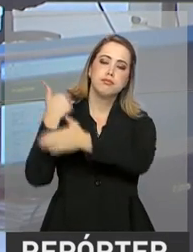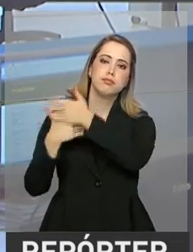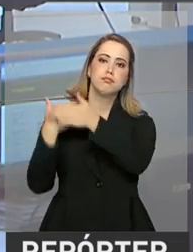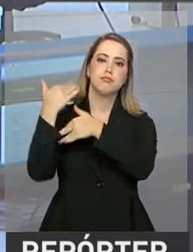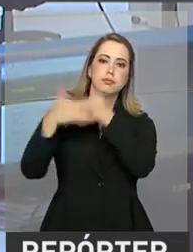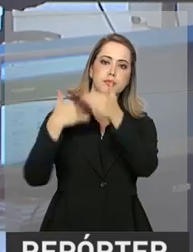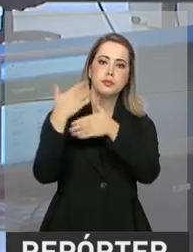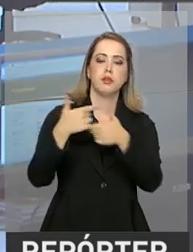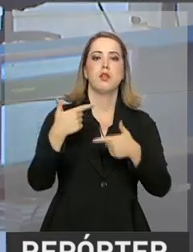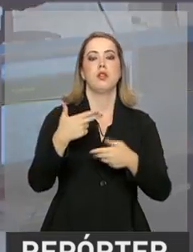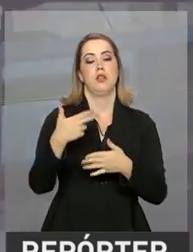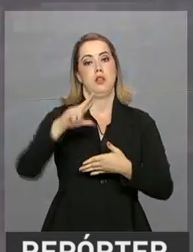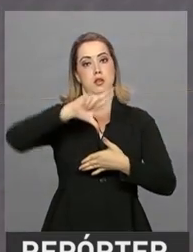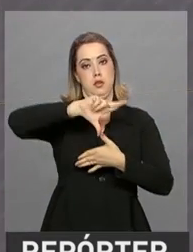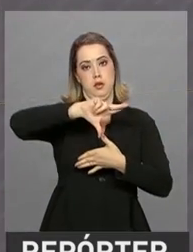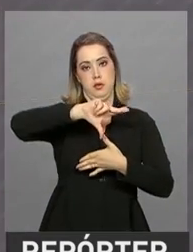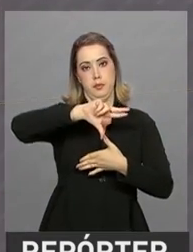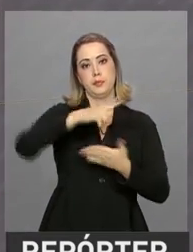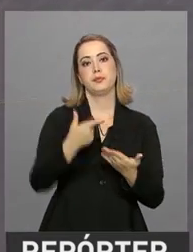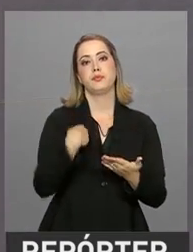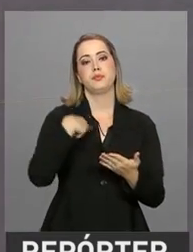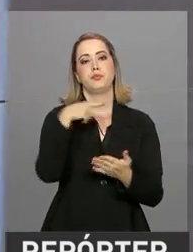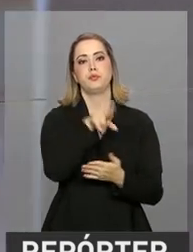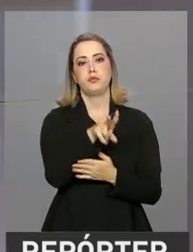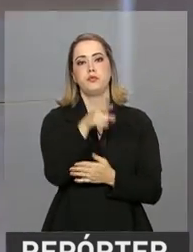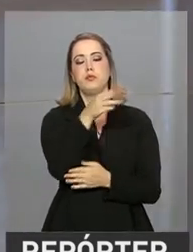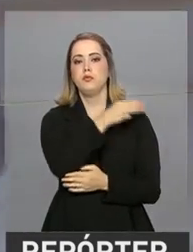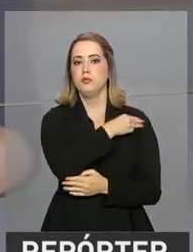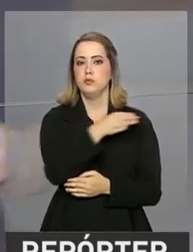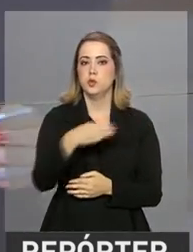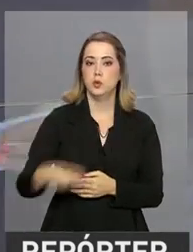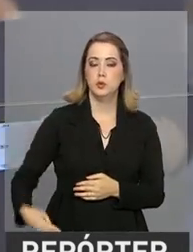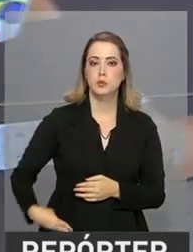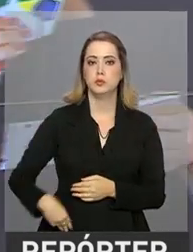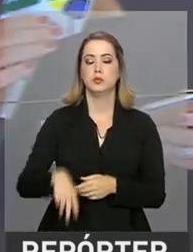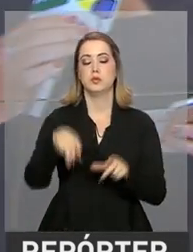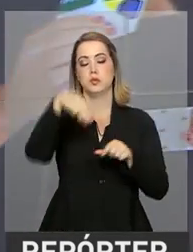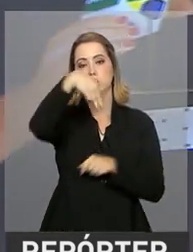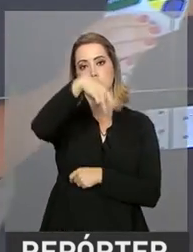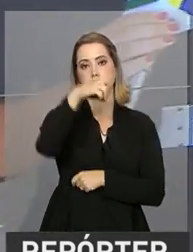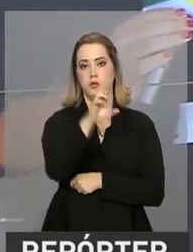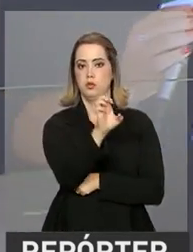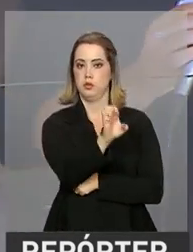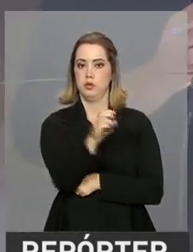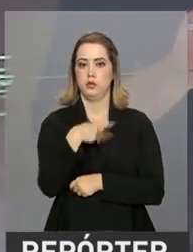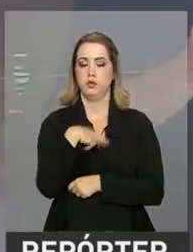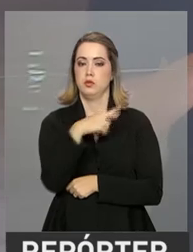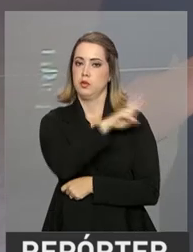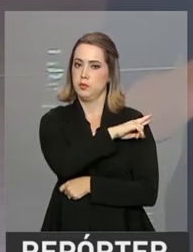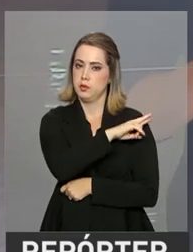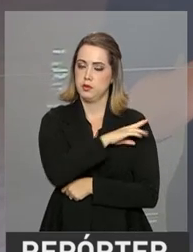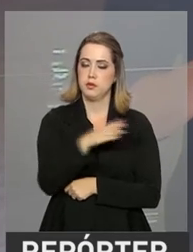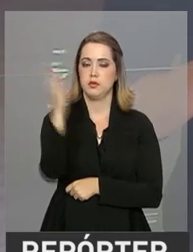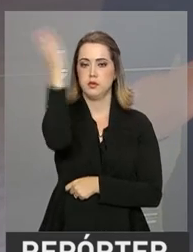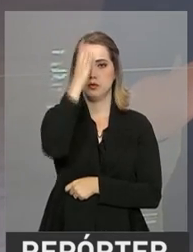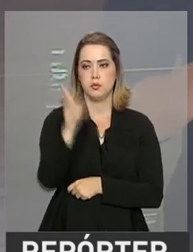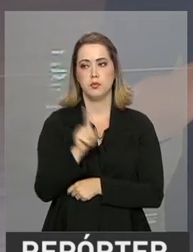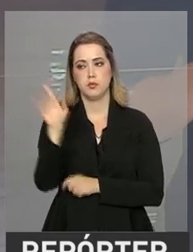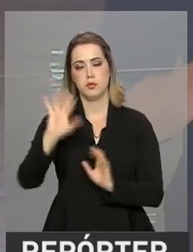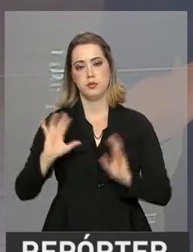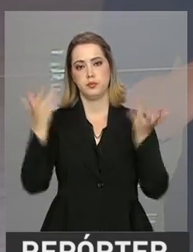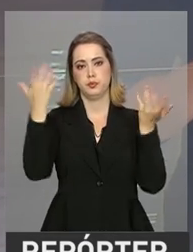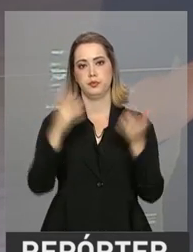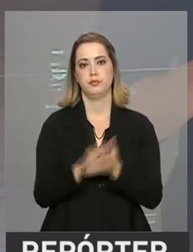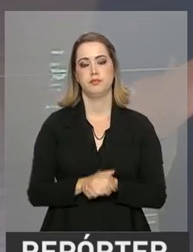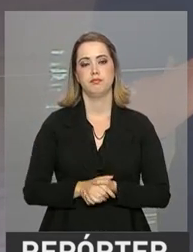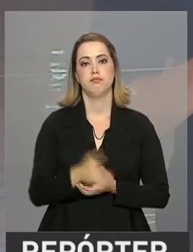José Serra, representa o Brasil na cerimônia. Nós vamos falar então com a repórter Luana Karen ao vivo no Palácio do Planalto, que tem as informações sobre a